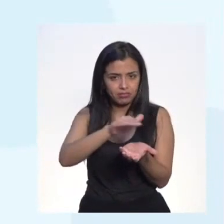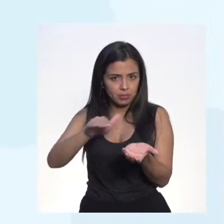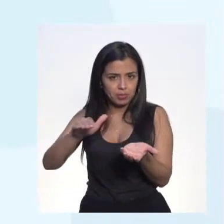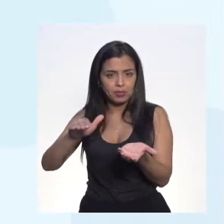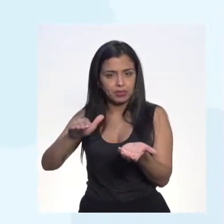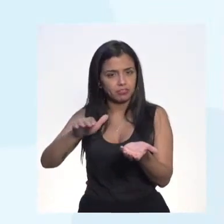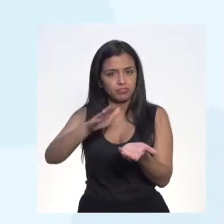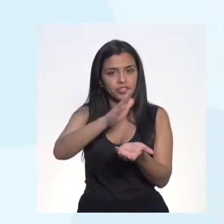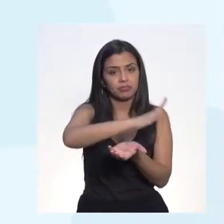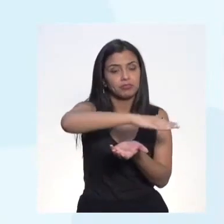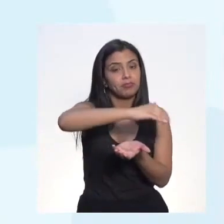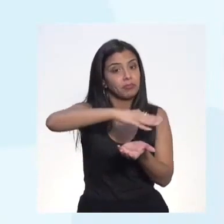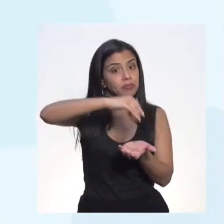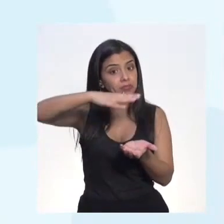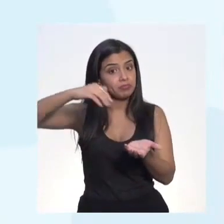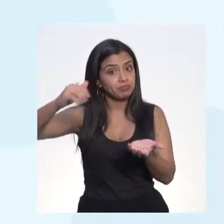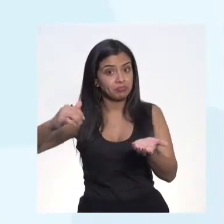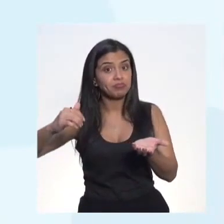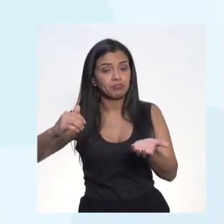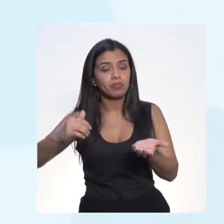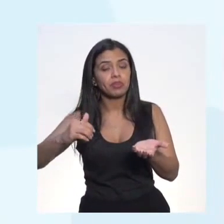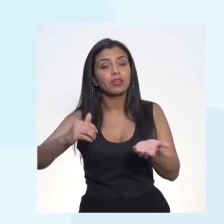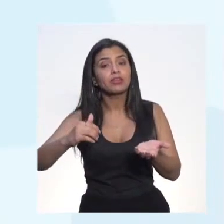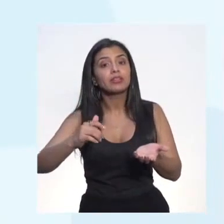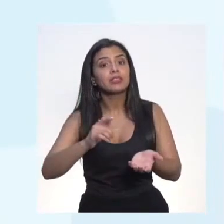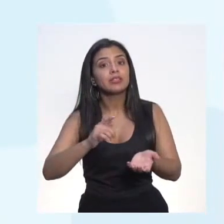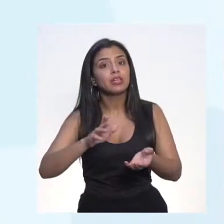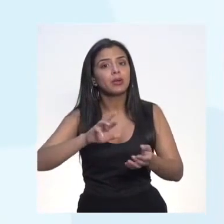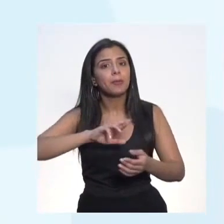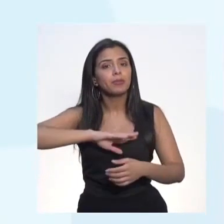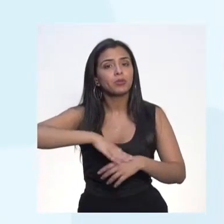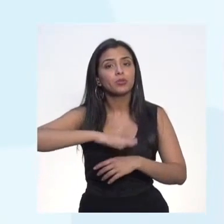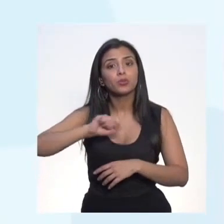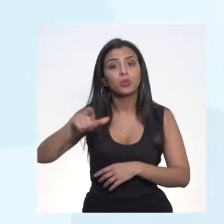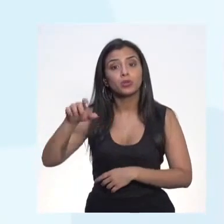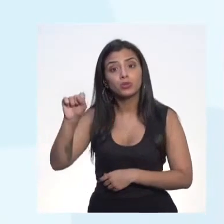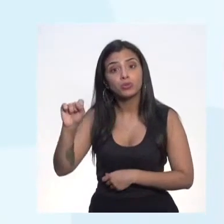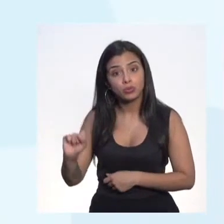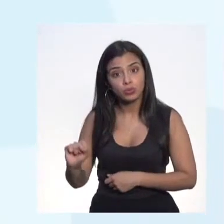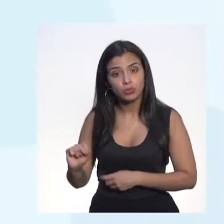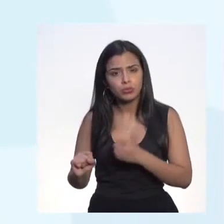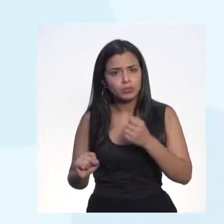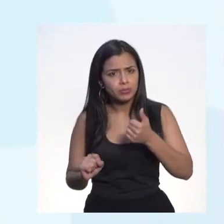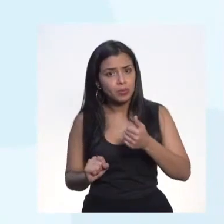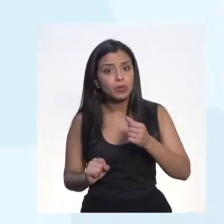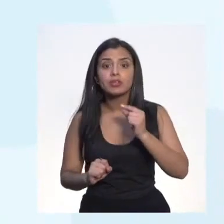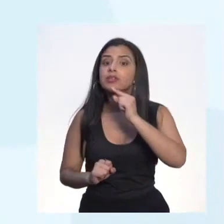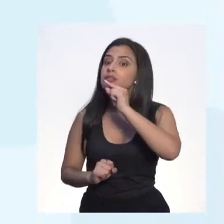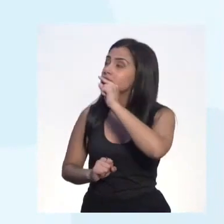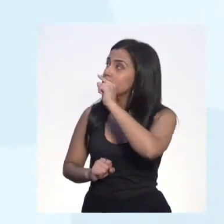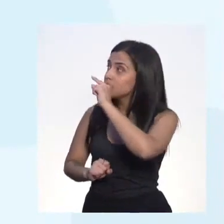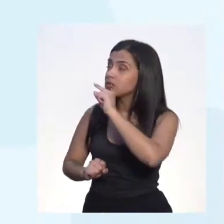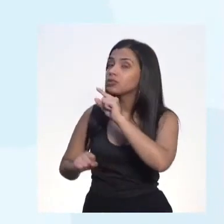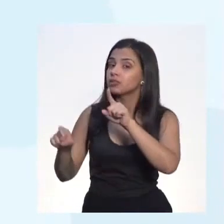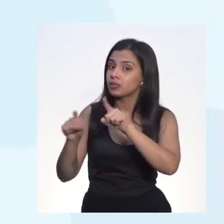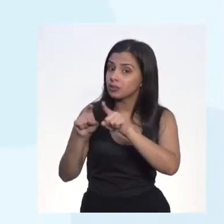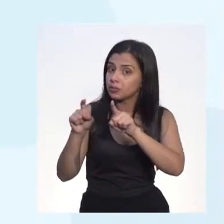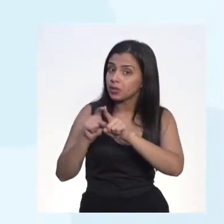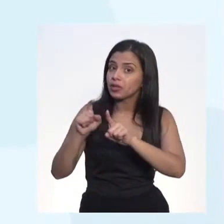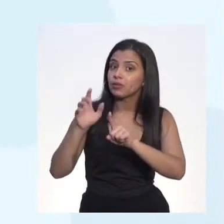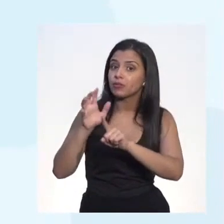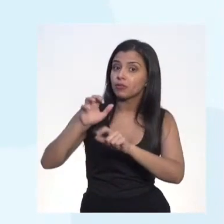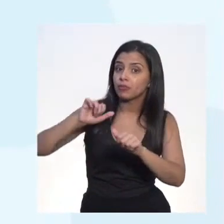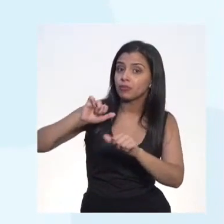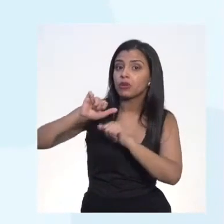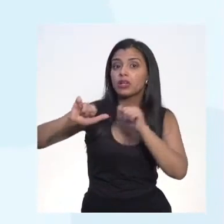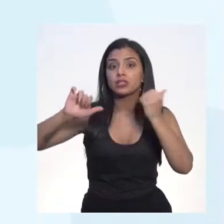no hemisfério norte, do que propriamente no hemisfério sul. Tá? Isso aí acaba também influenciando a questão climática